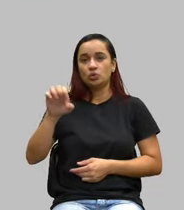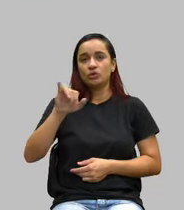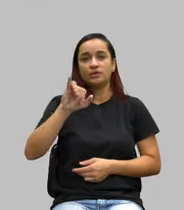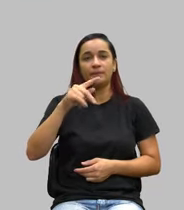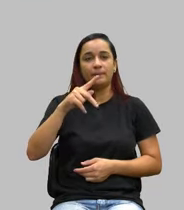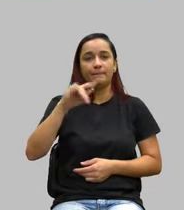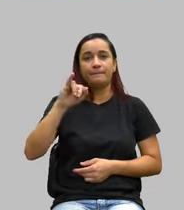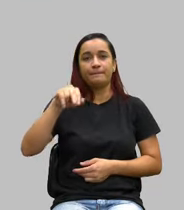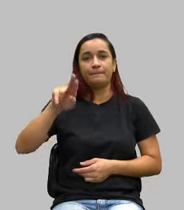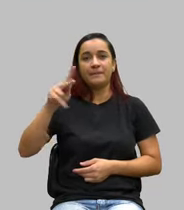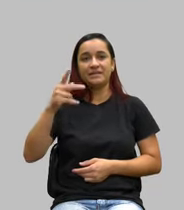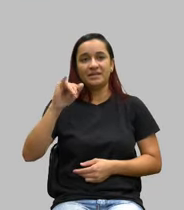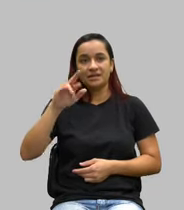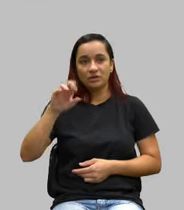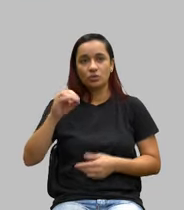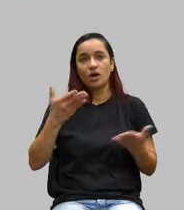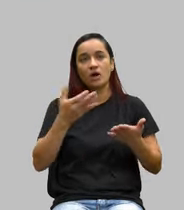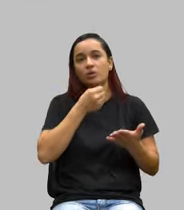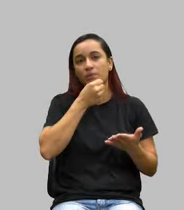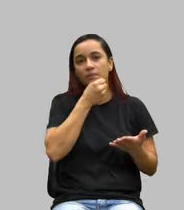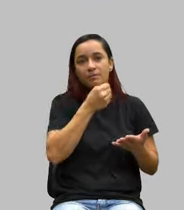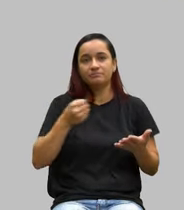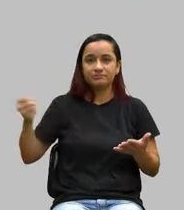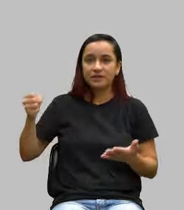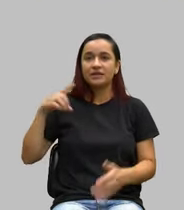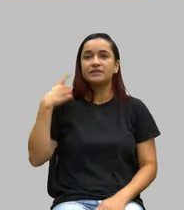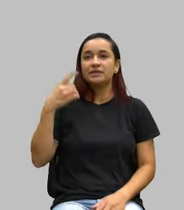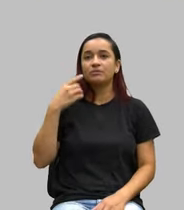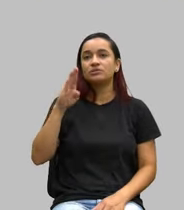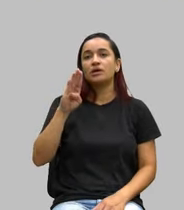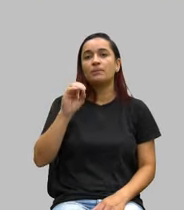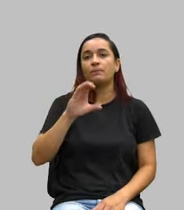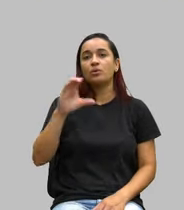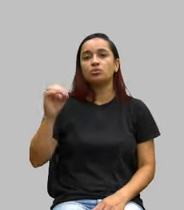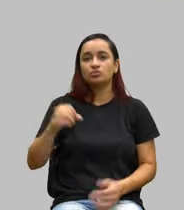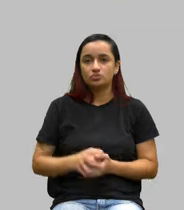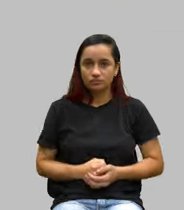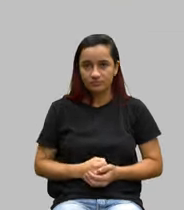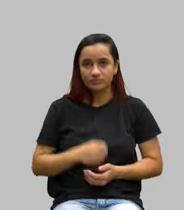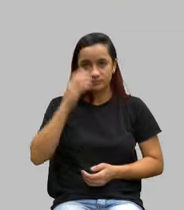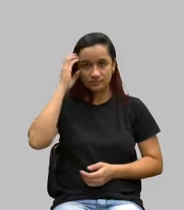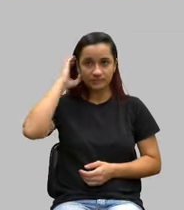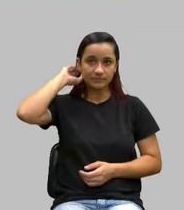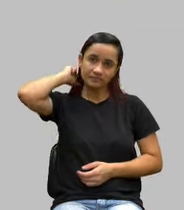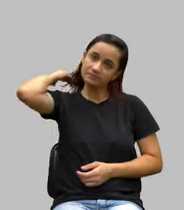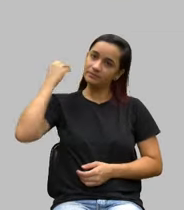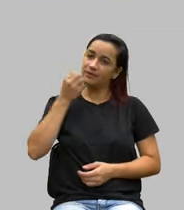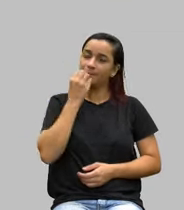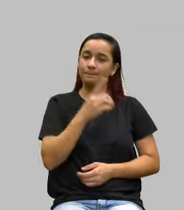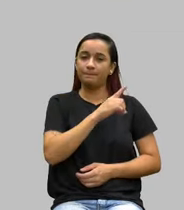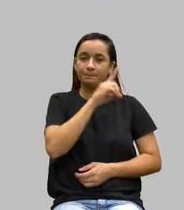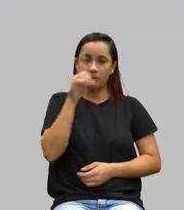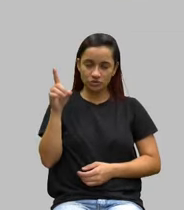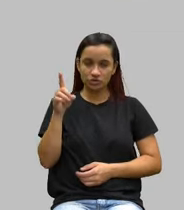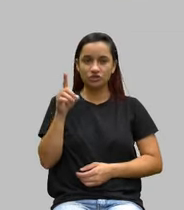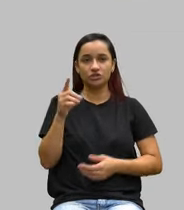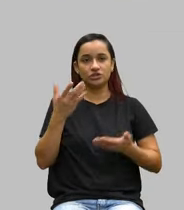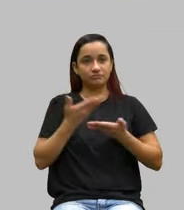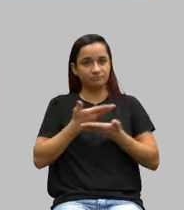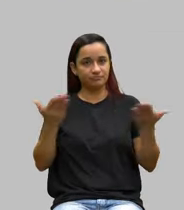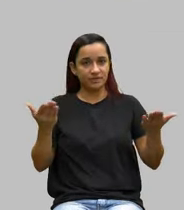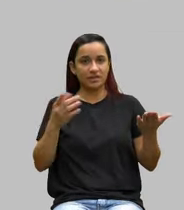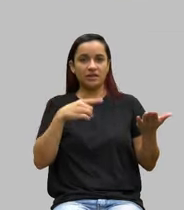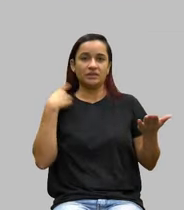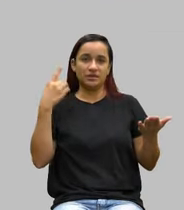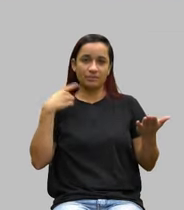vamos passar a palavra aqui éo Deputado Bosco senhor tem a palavra Bom dia caro Deputado Sargento